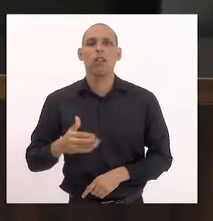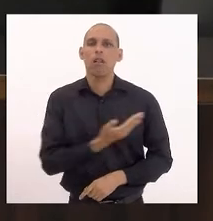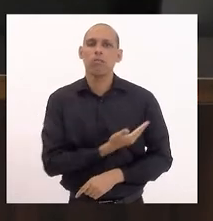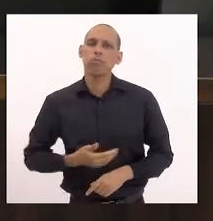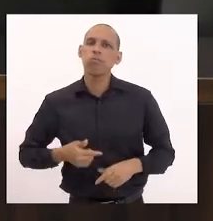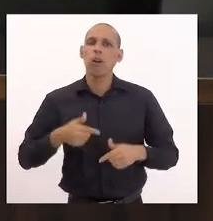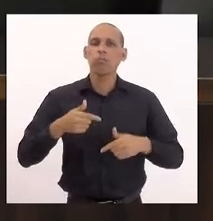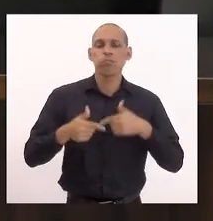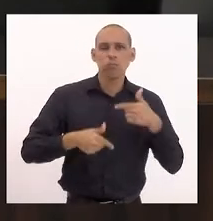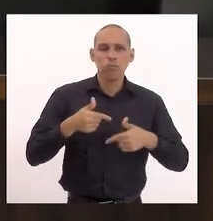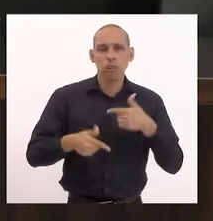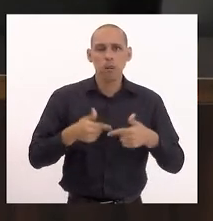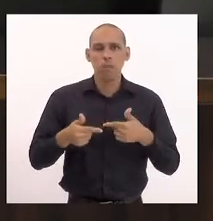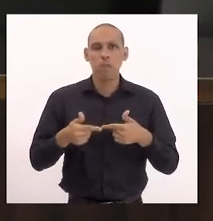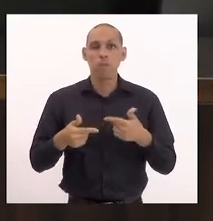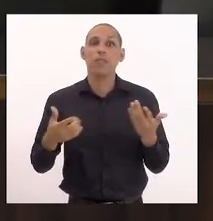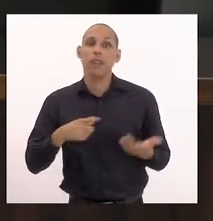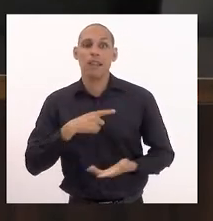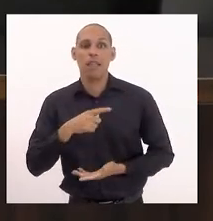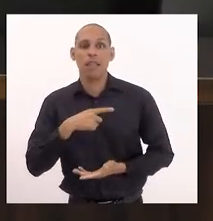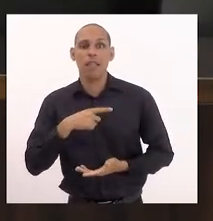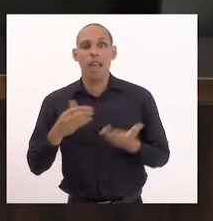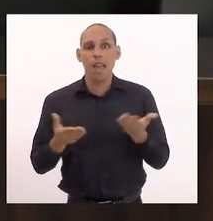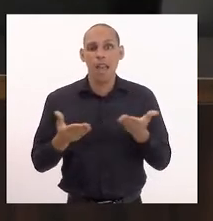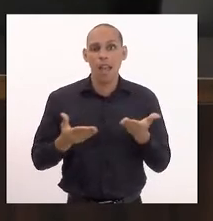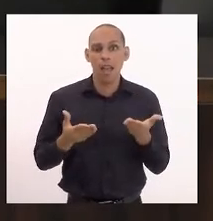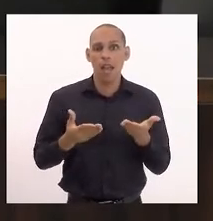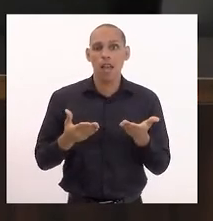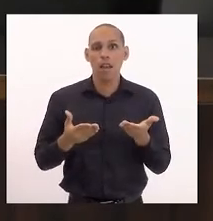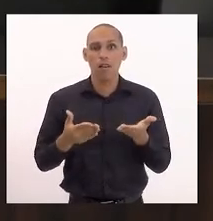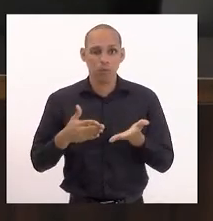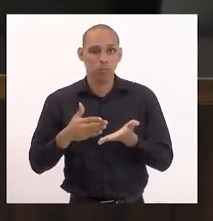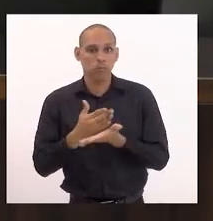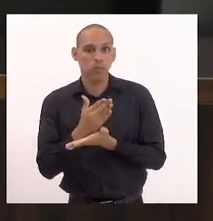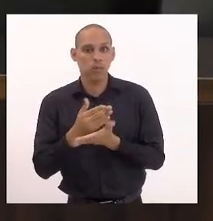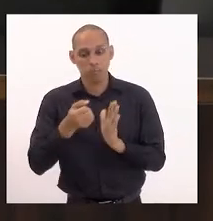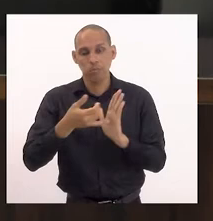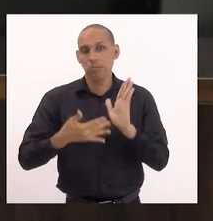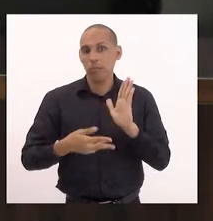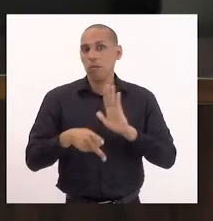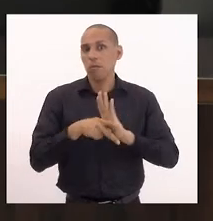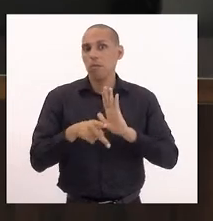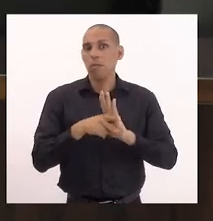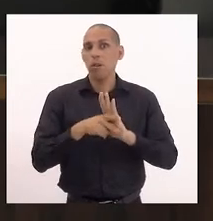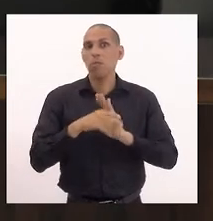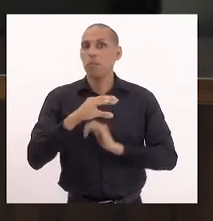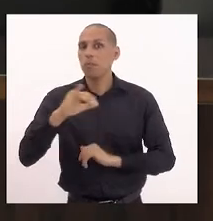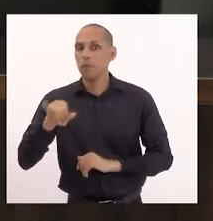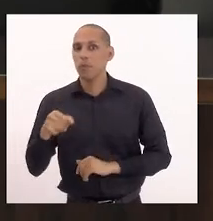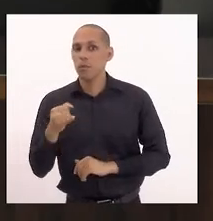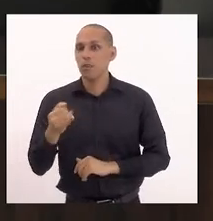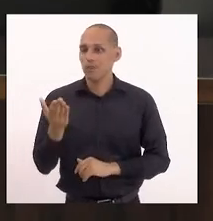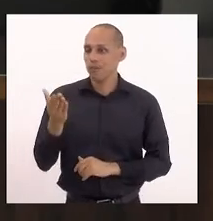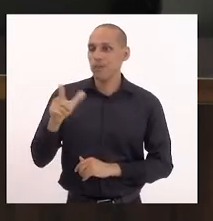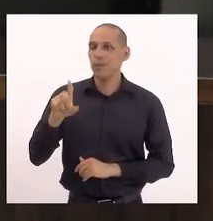emitir parecer pela Comissão de Constituição e Justiça, nosso grande Luiz Paulo,